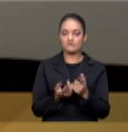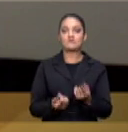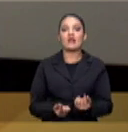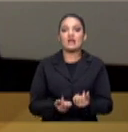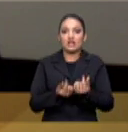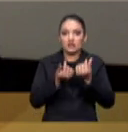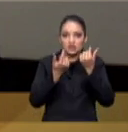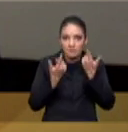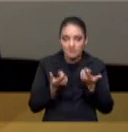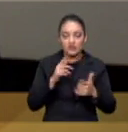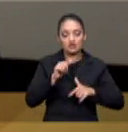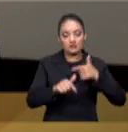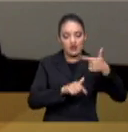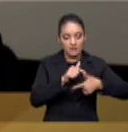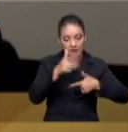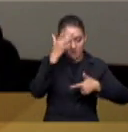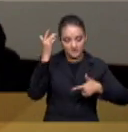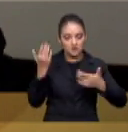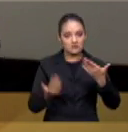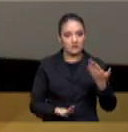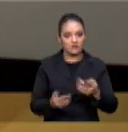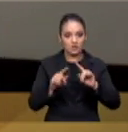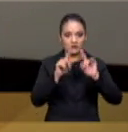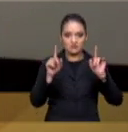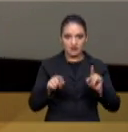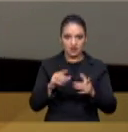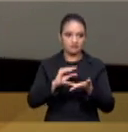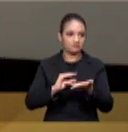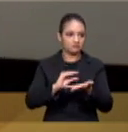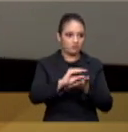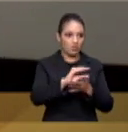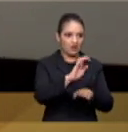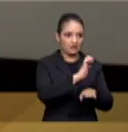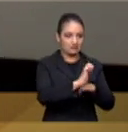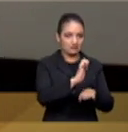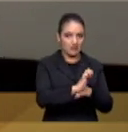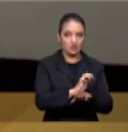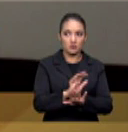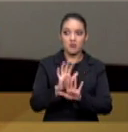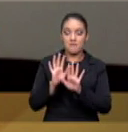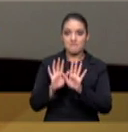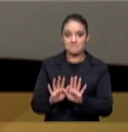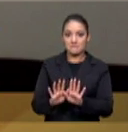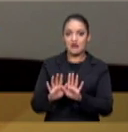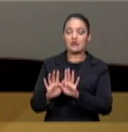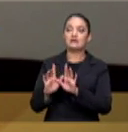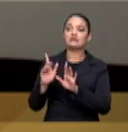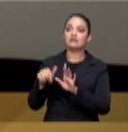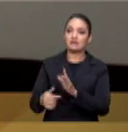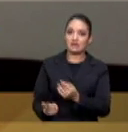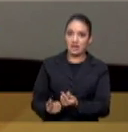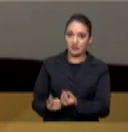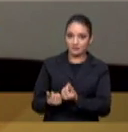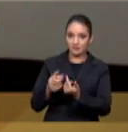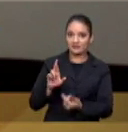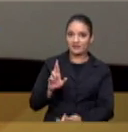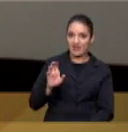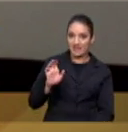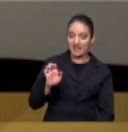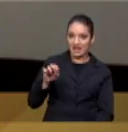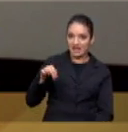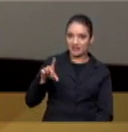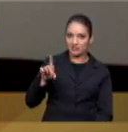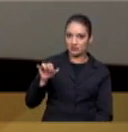trabalho de servidores empregados pertence a Estado. Rendimentos, e reitero a redação do